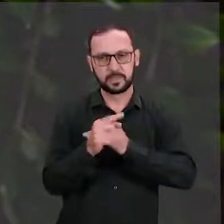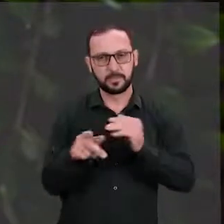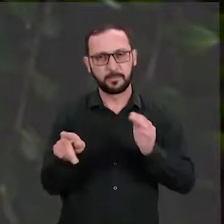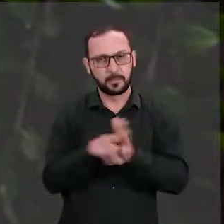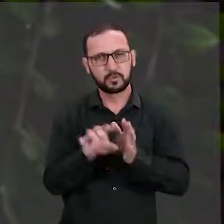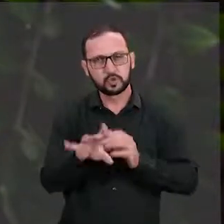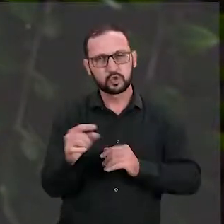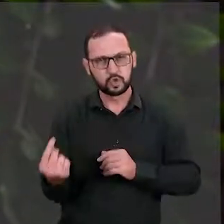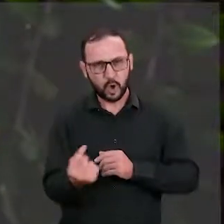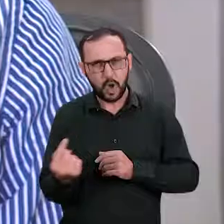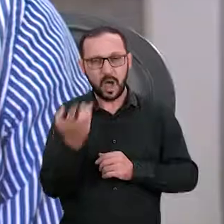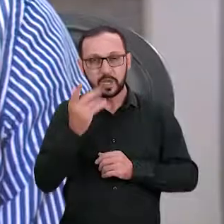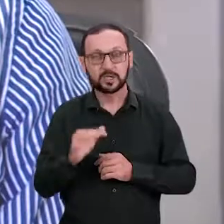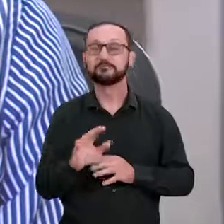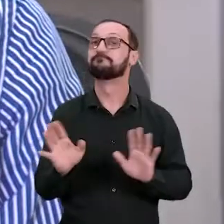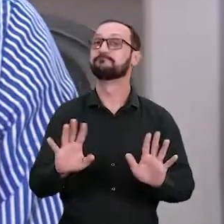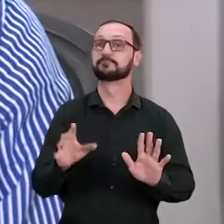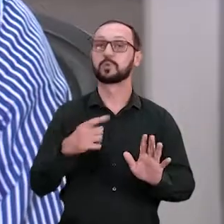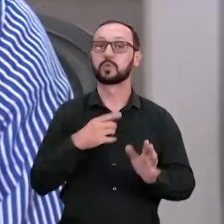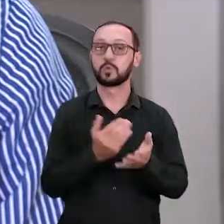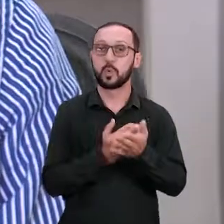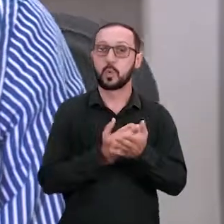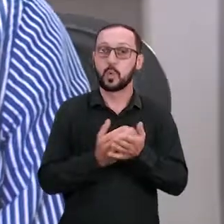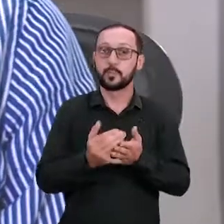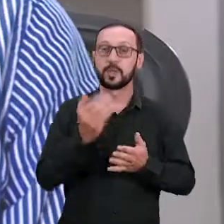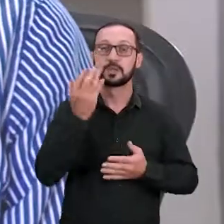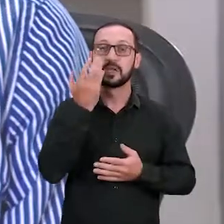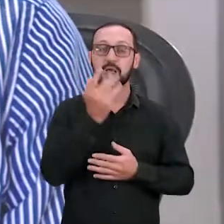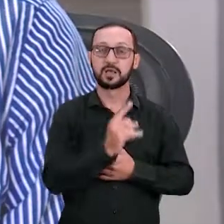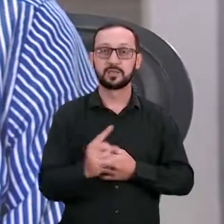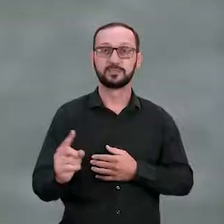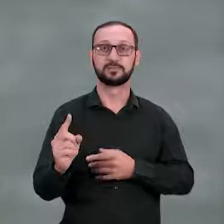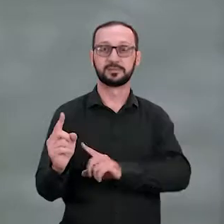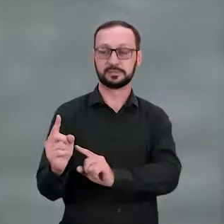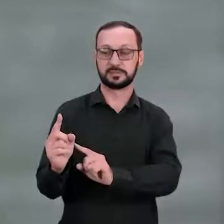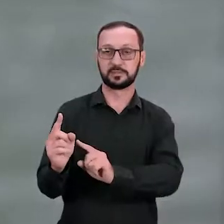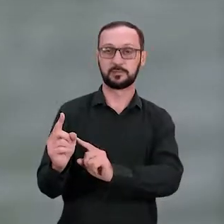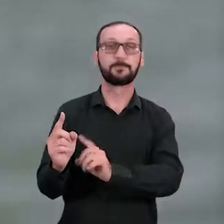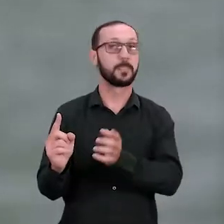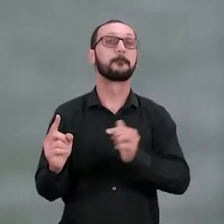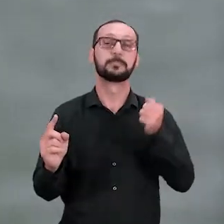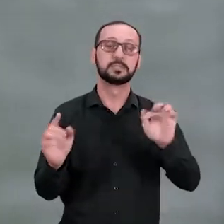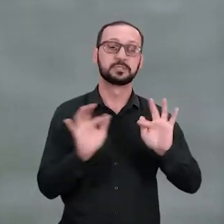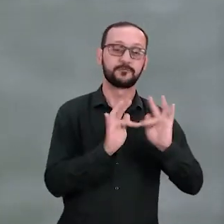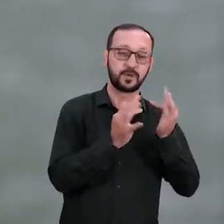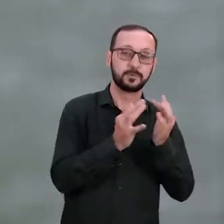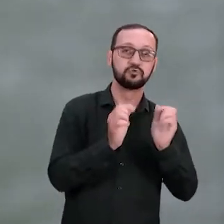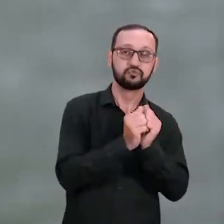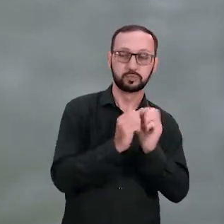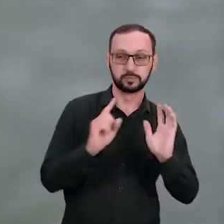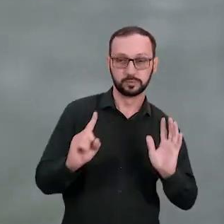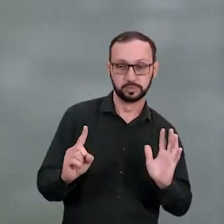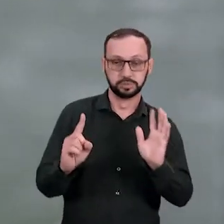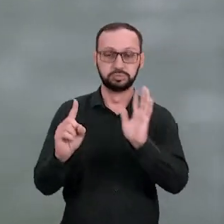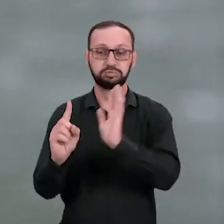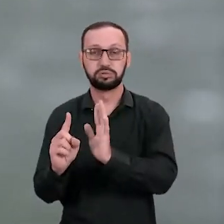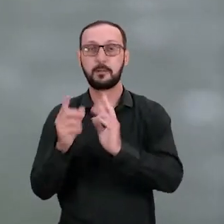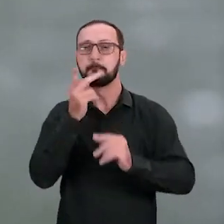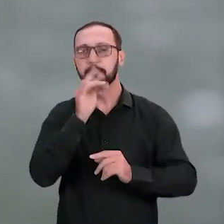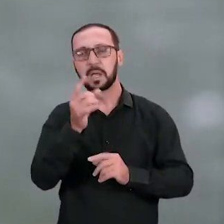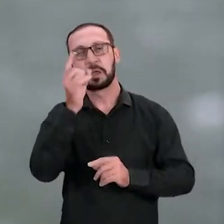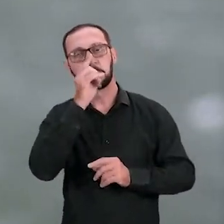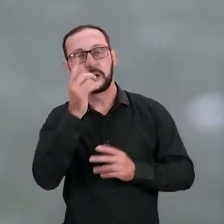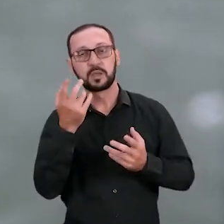só a criança, né? Quando a criança passa por essas situações, é importante a participação da família, tanto o pai